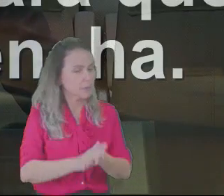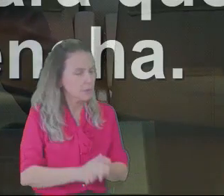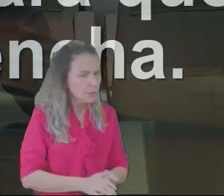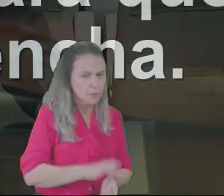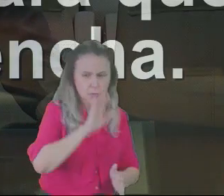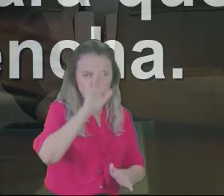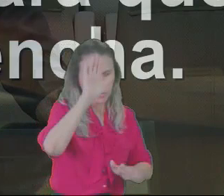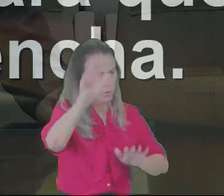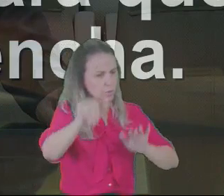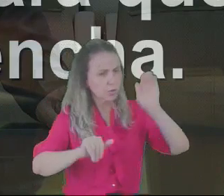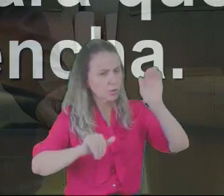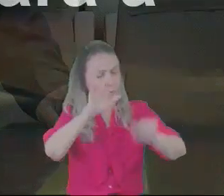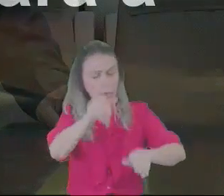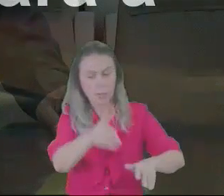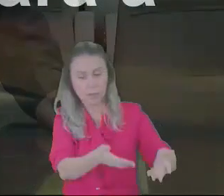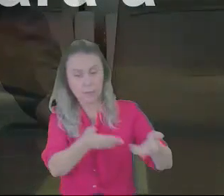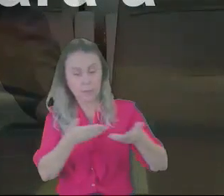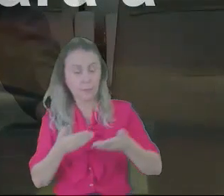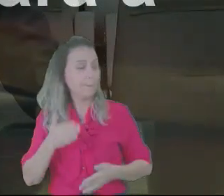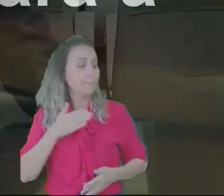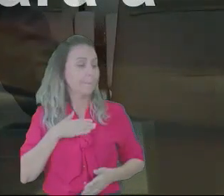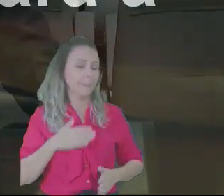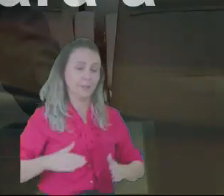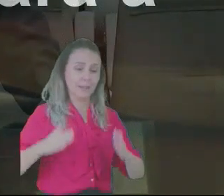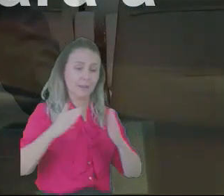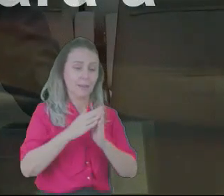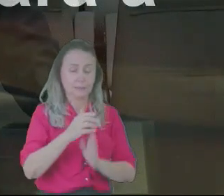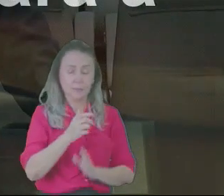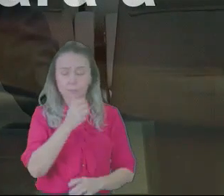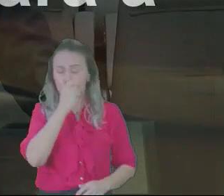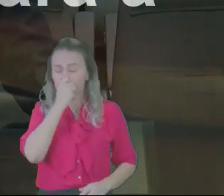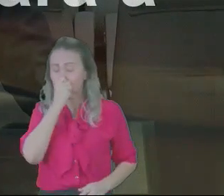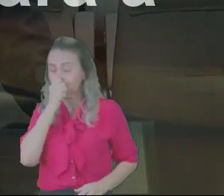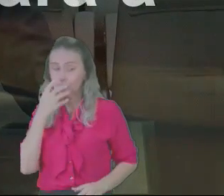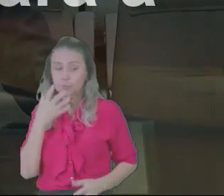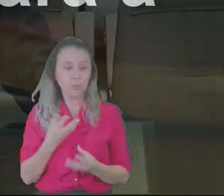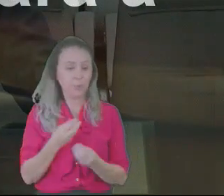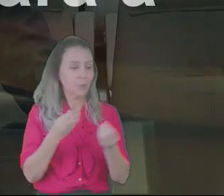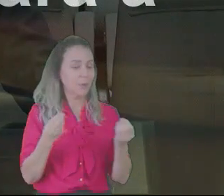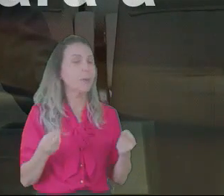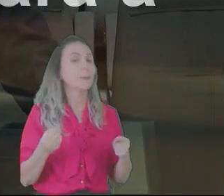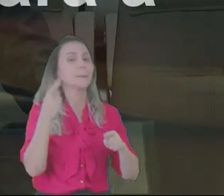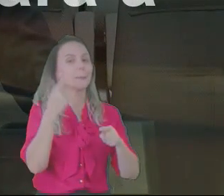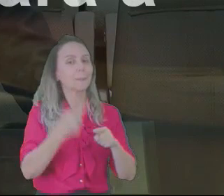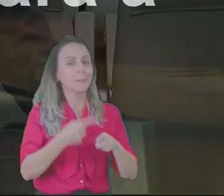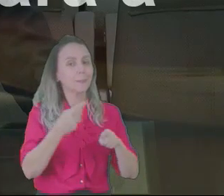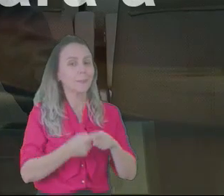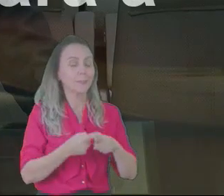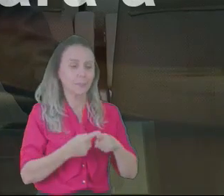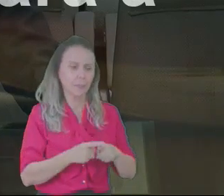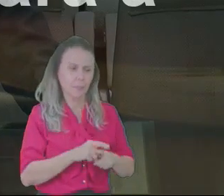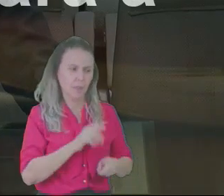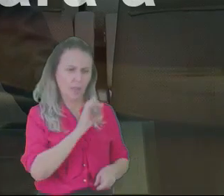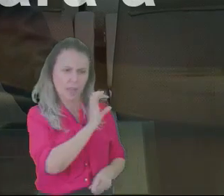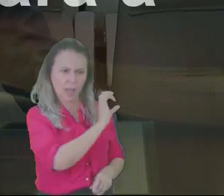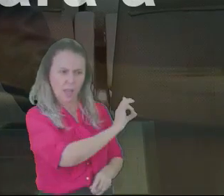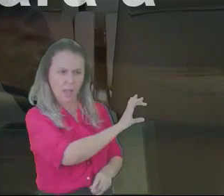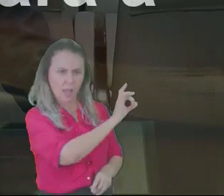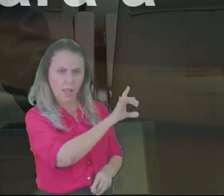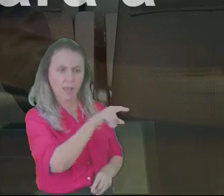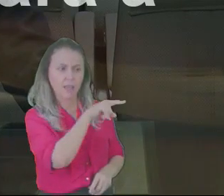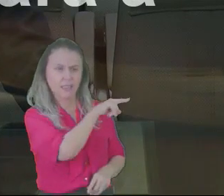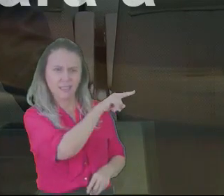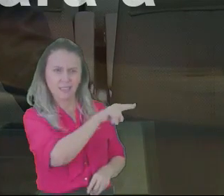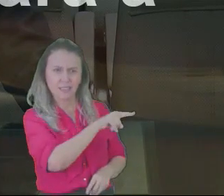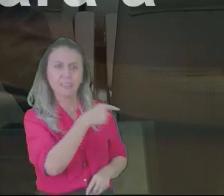para que a minha casa se encha porque eu vos digo que nenhum daqueles homens que foram